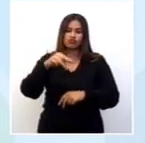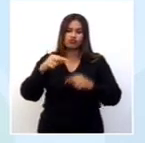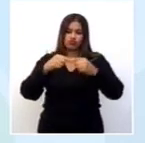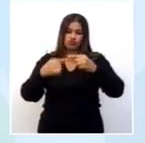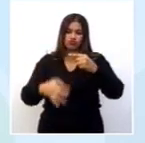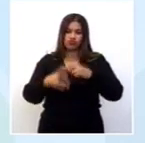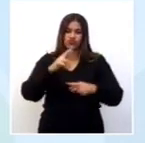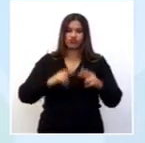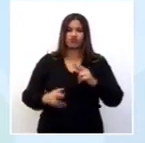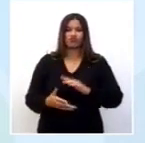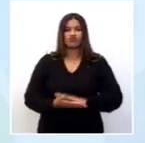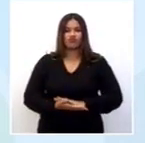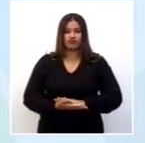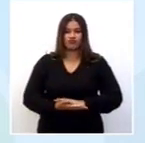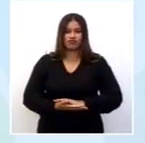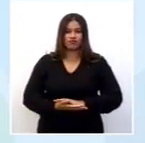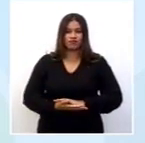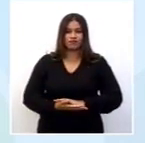vocês fazerem isso.